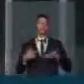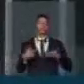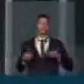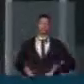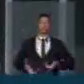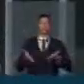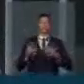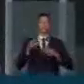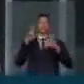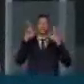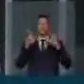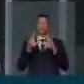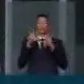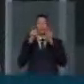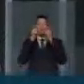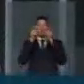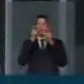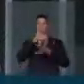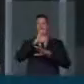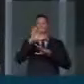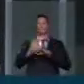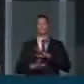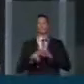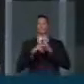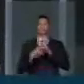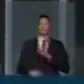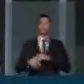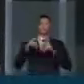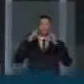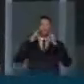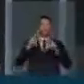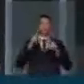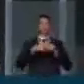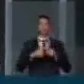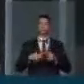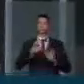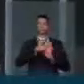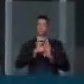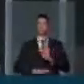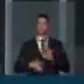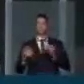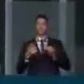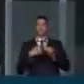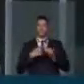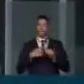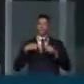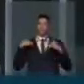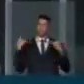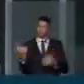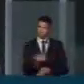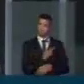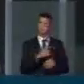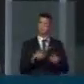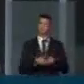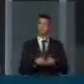tema do interesse do meu estado. Talvez a situação mais premente e